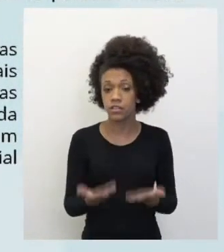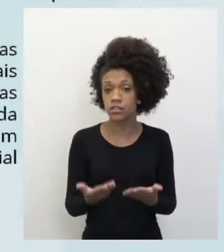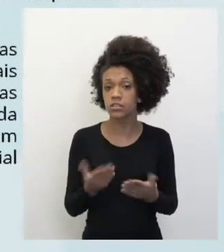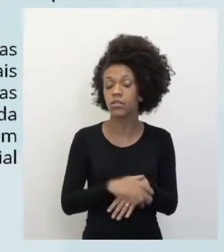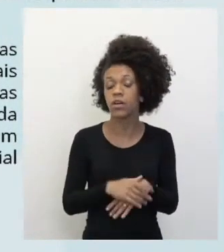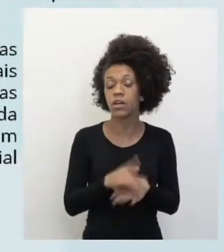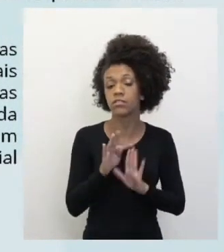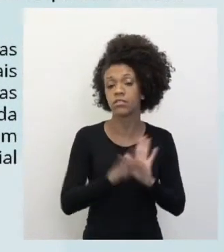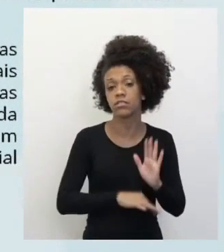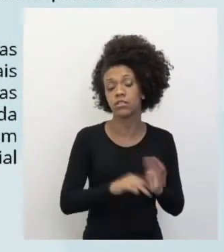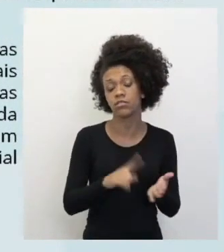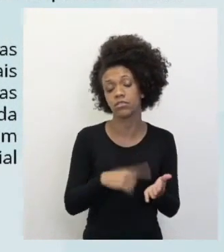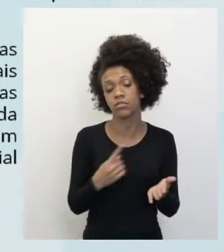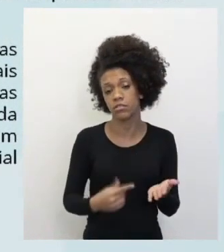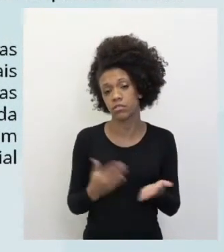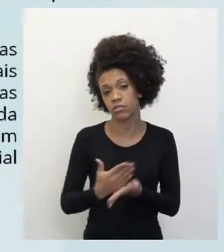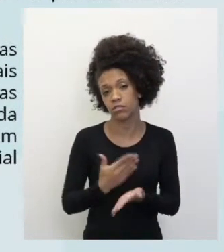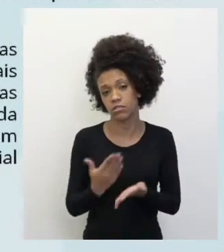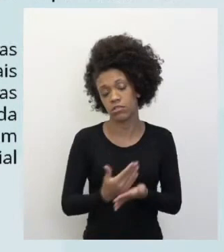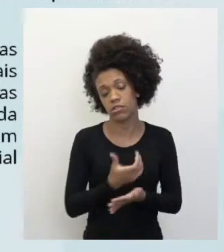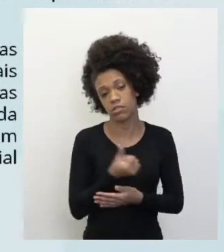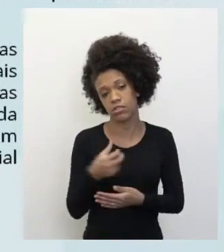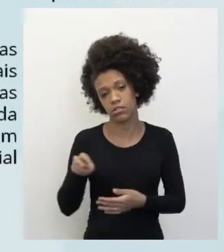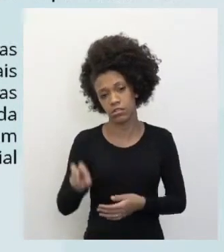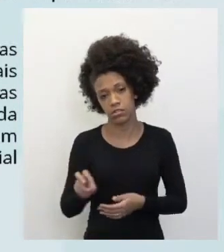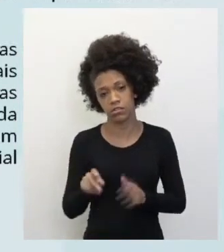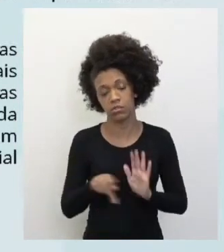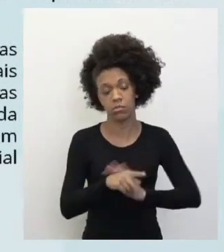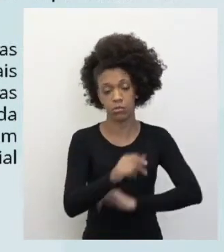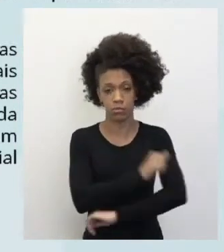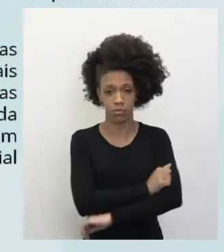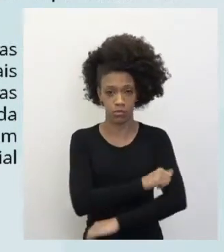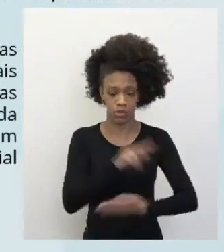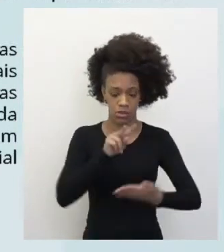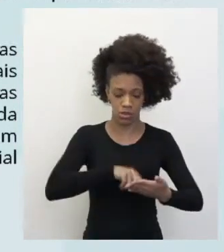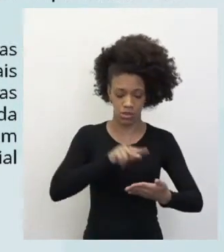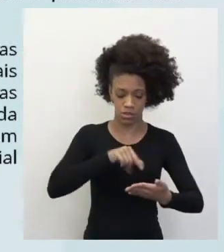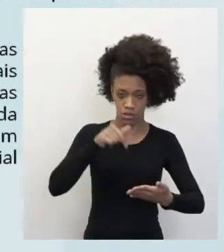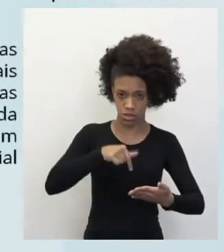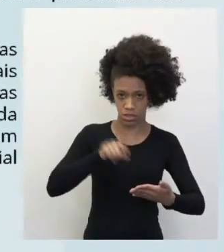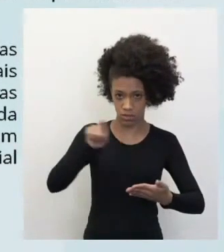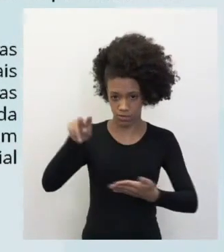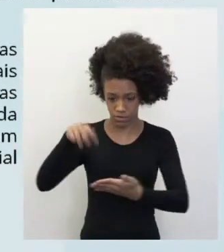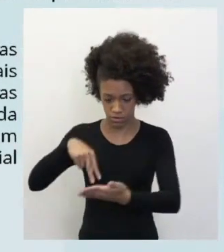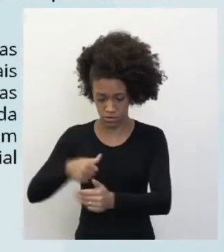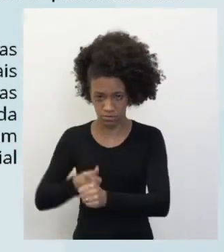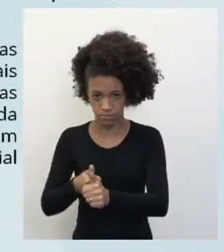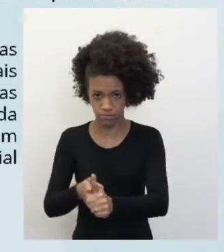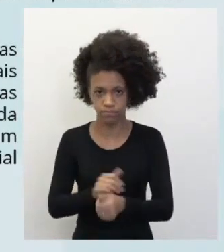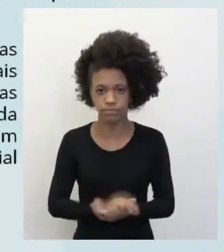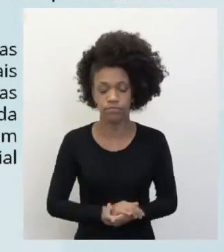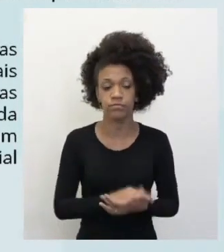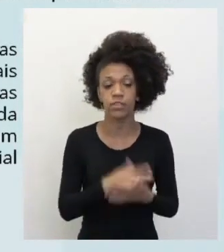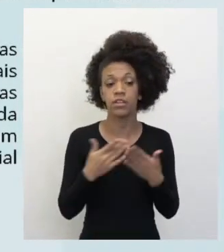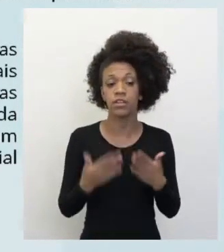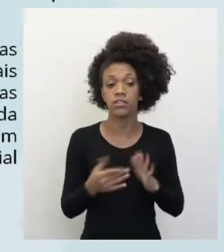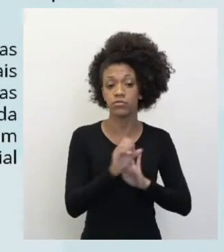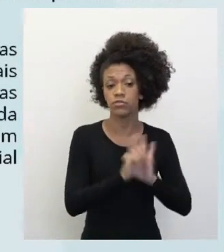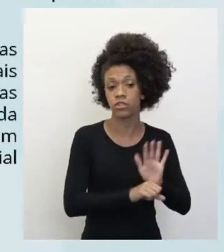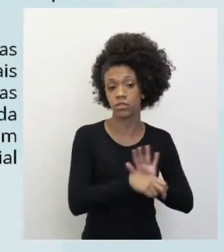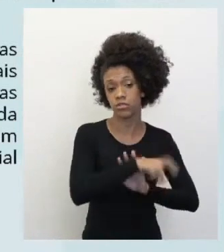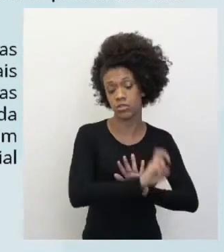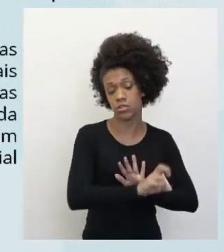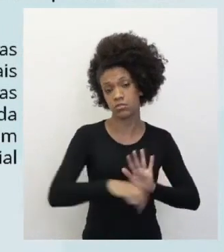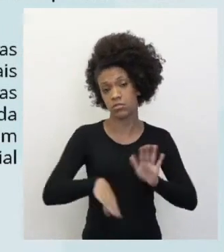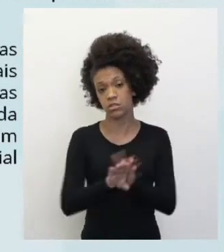página 65 do caderno do aluno de vocês, tá? Eu leio daqui e vocês leem daí. Entre os séculos 5